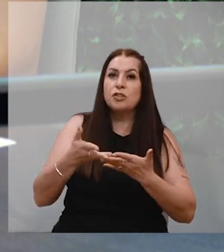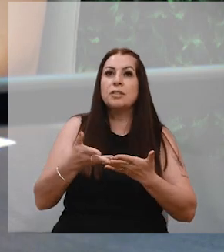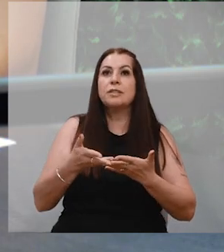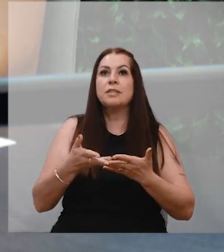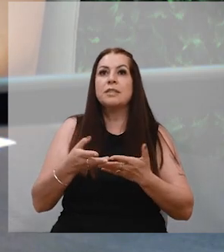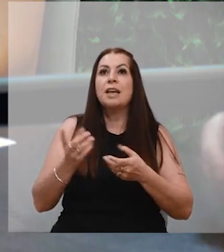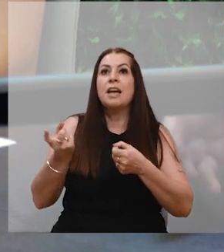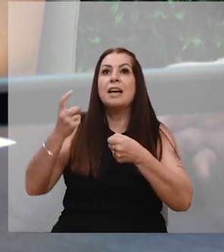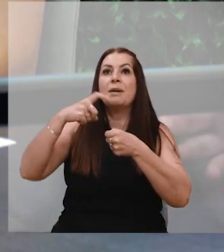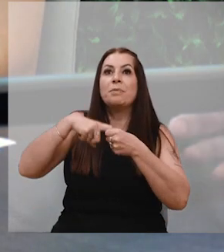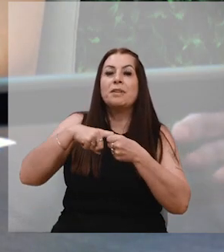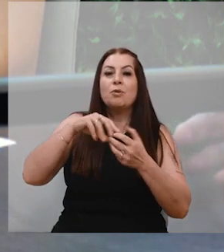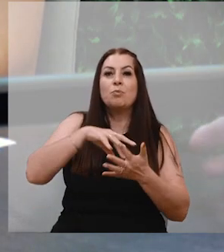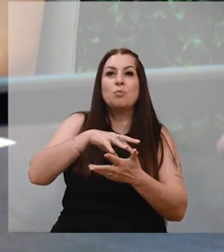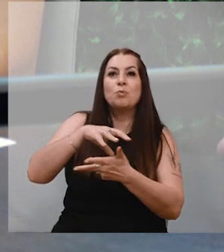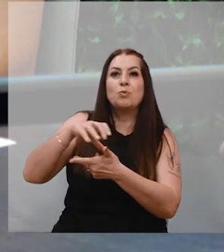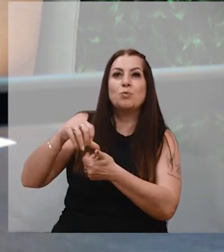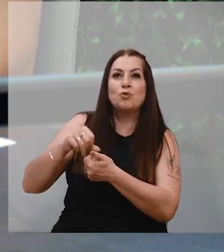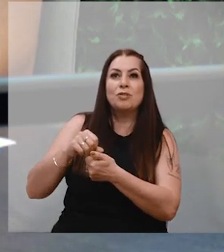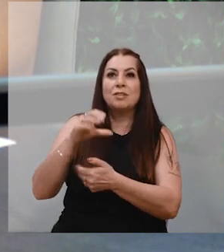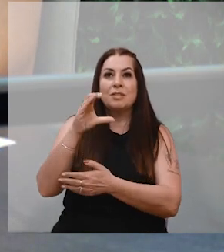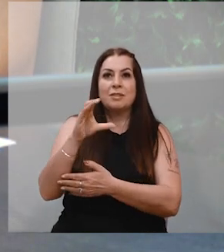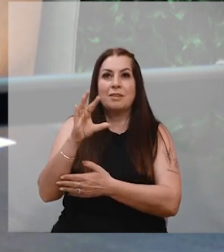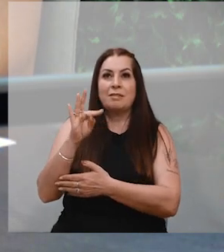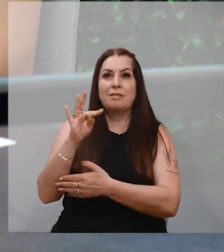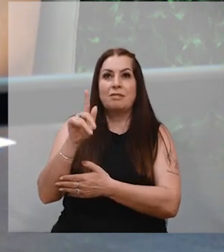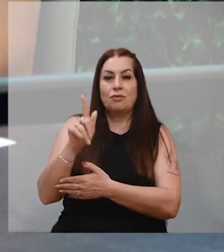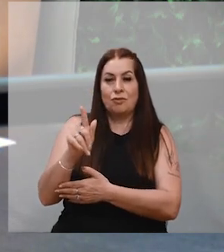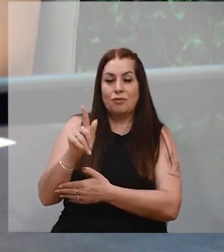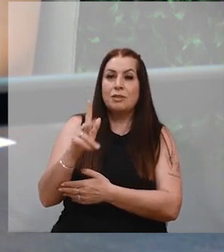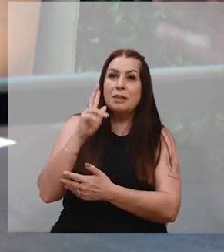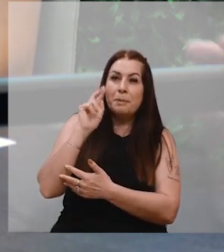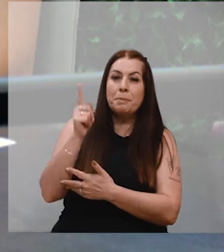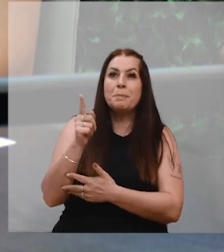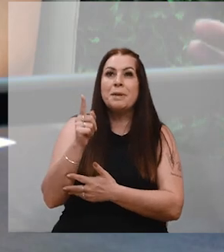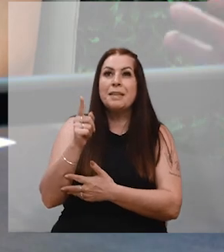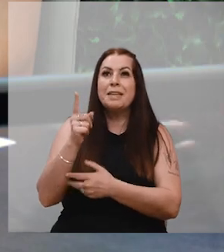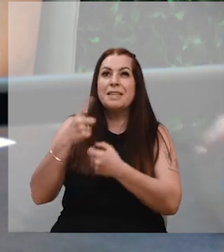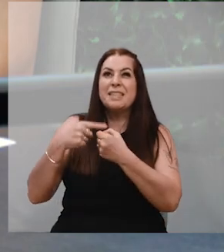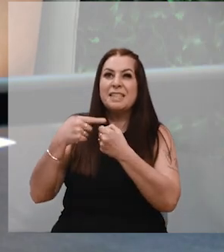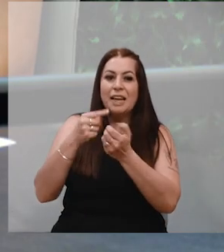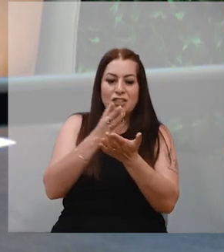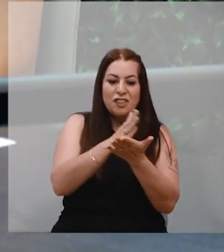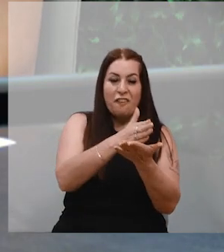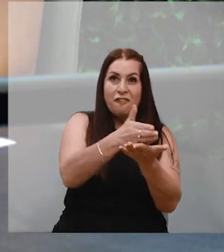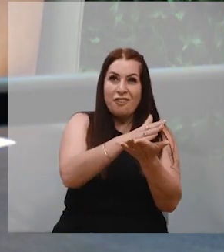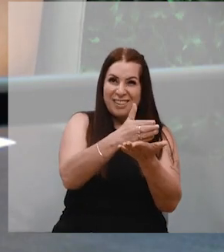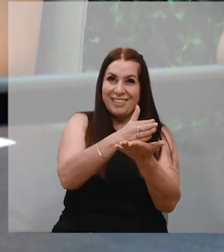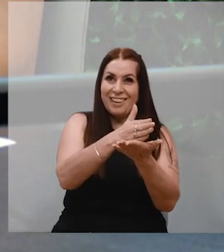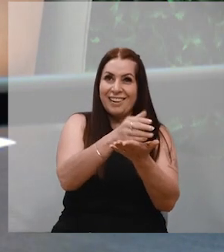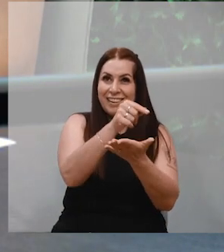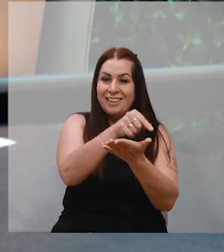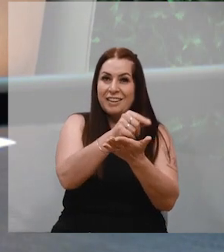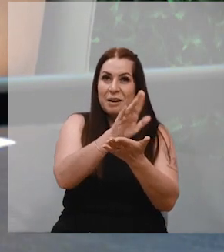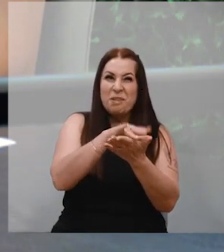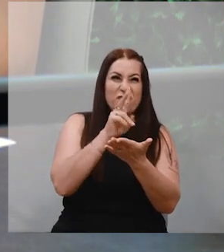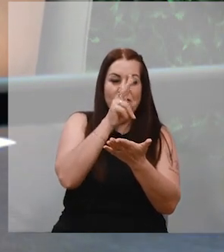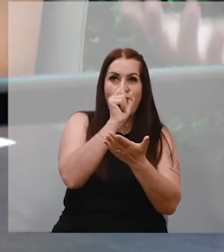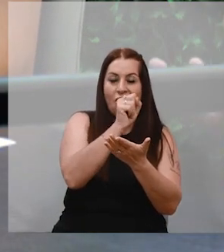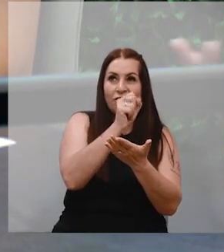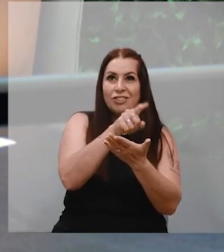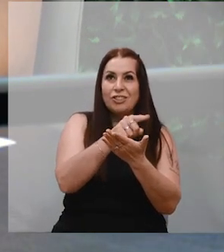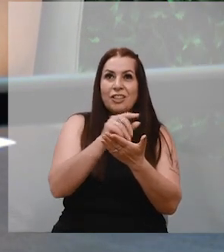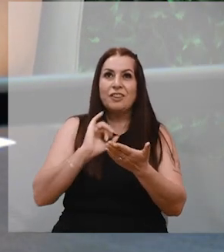capital mundial de CTGs. Parece que são as cidades da fronteira, né, que é mais forte, ou a própria